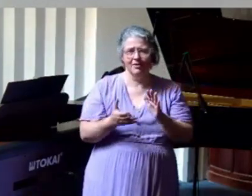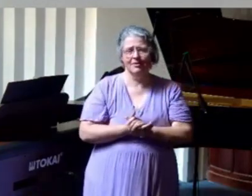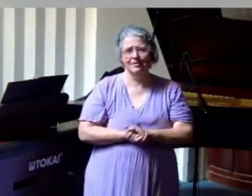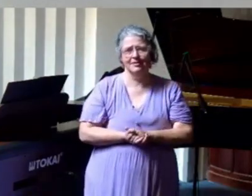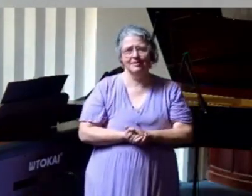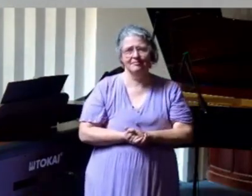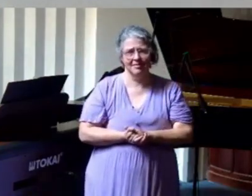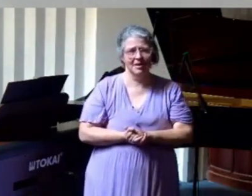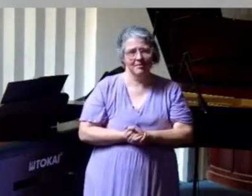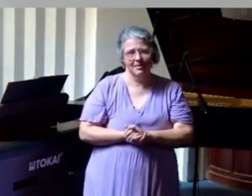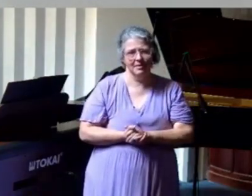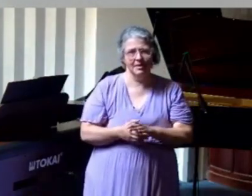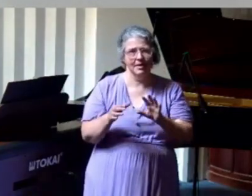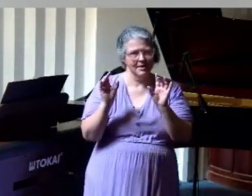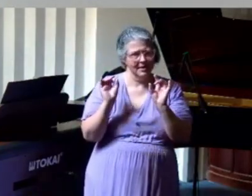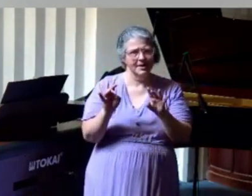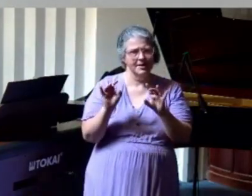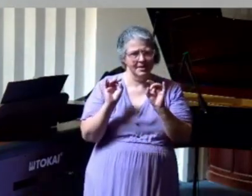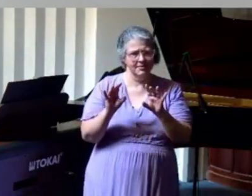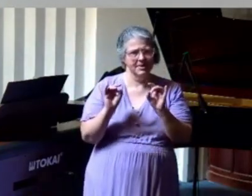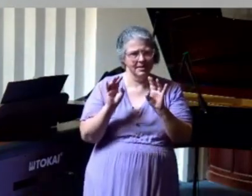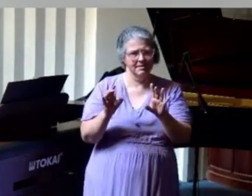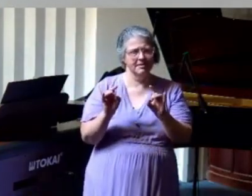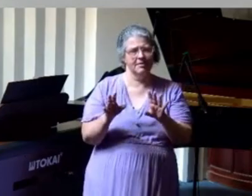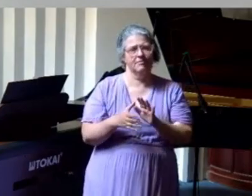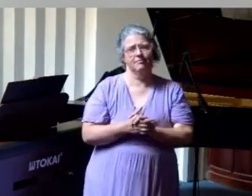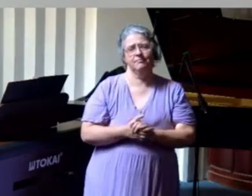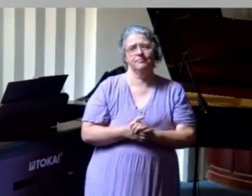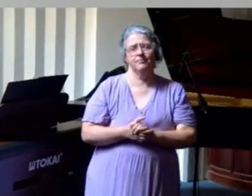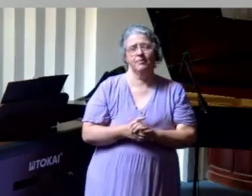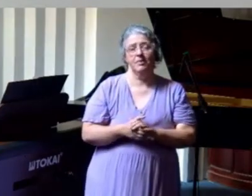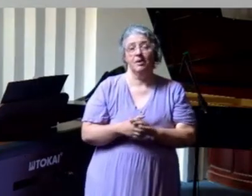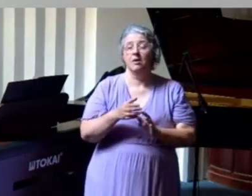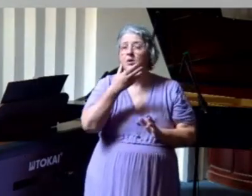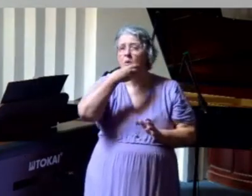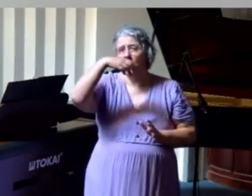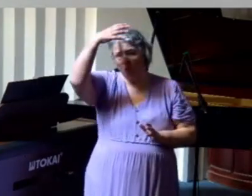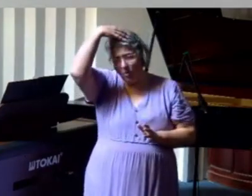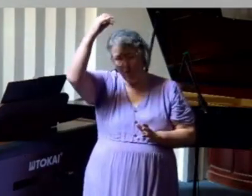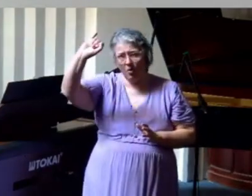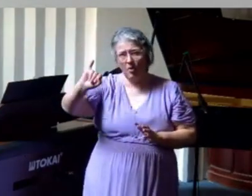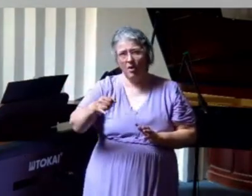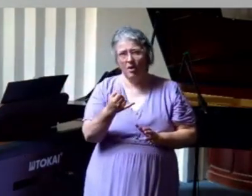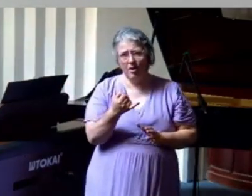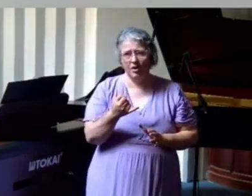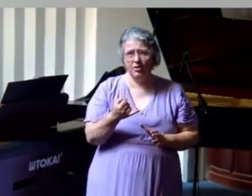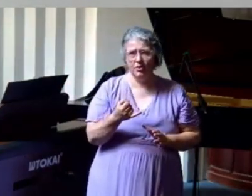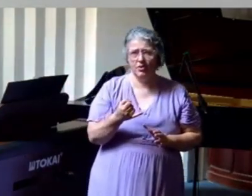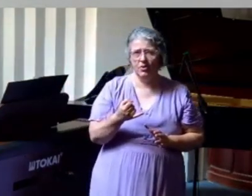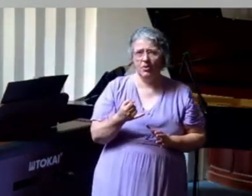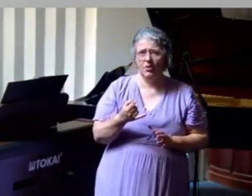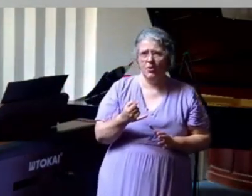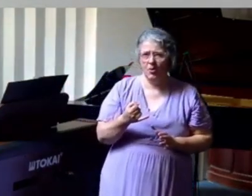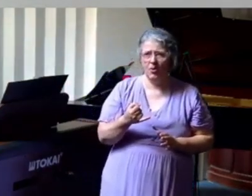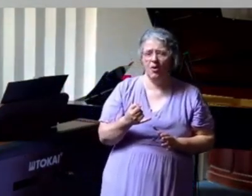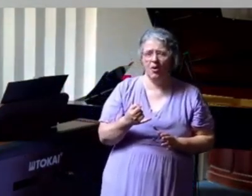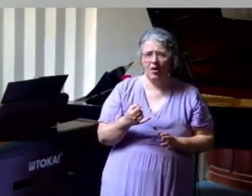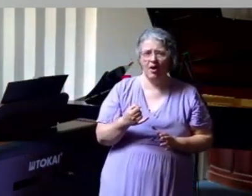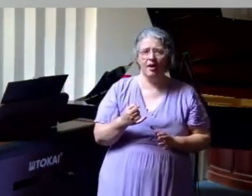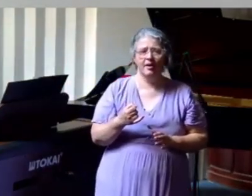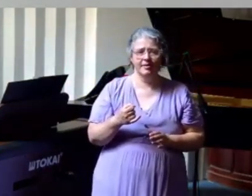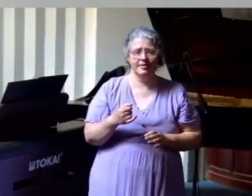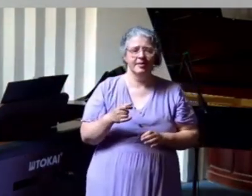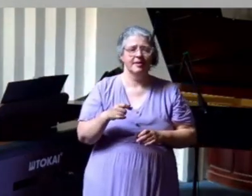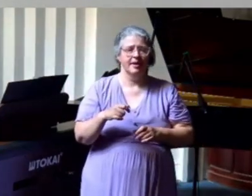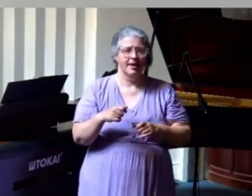história rara. Joás é um predestinado por Deus a sobreviver quando todos queriam que ele